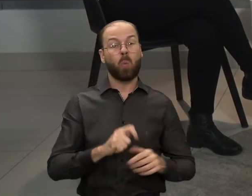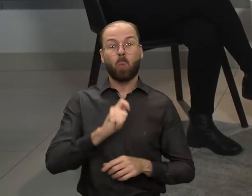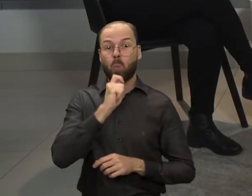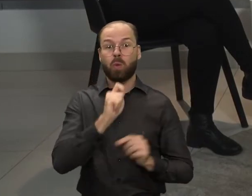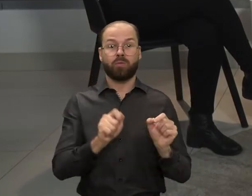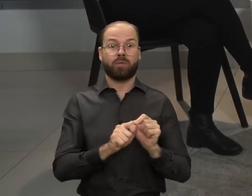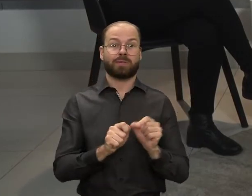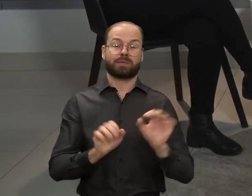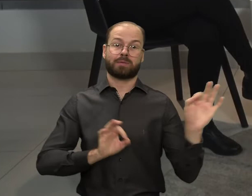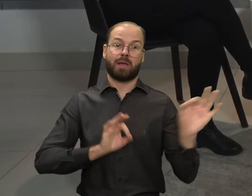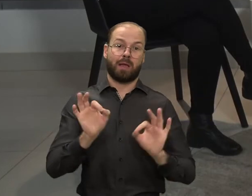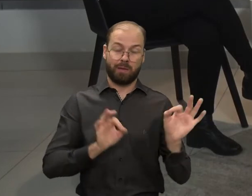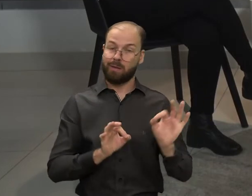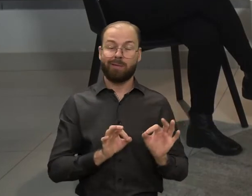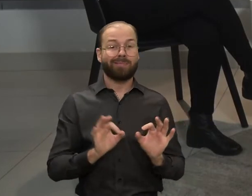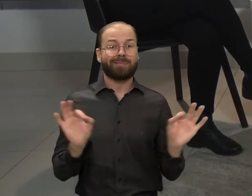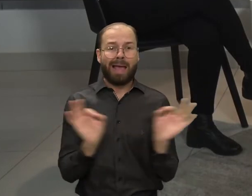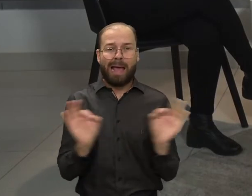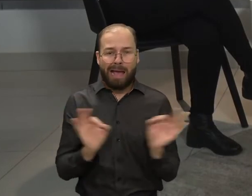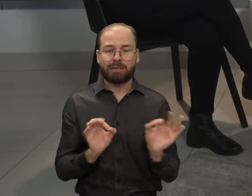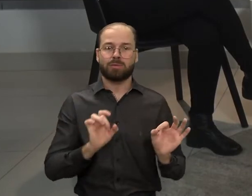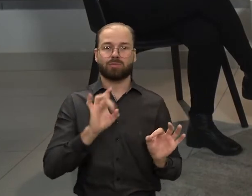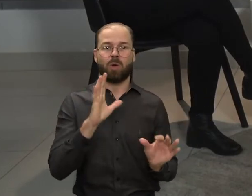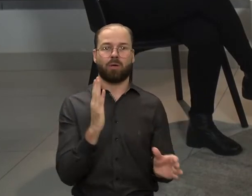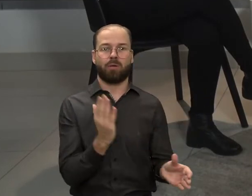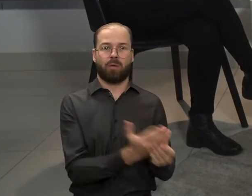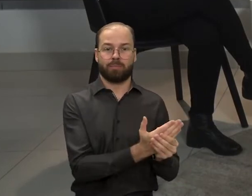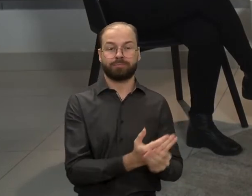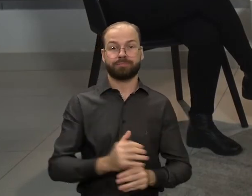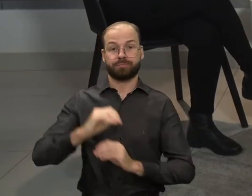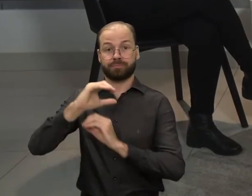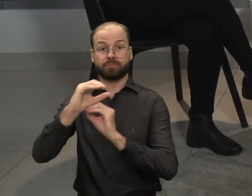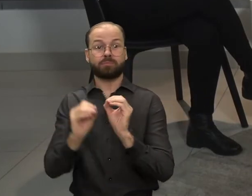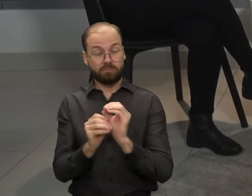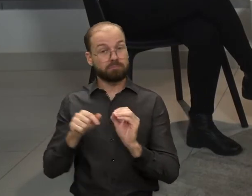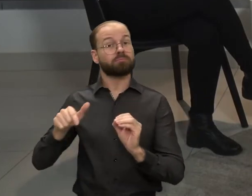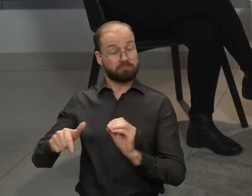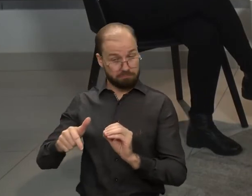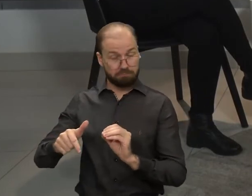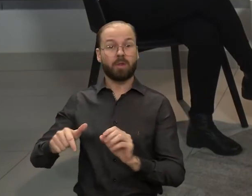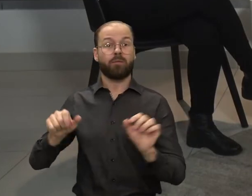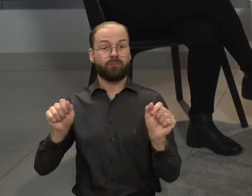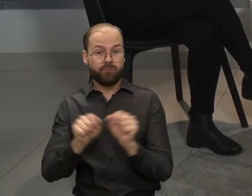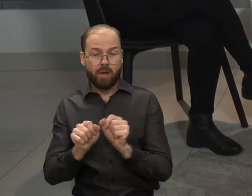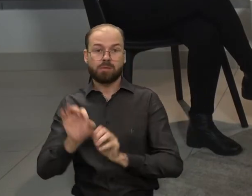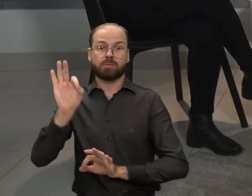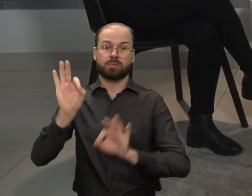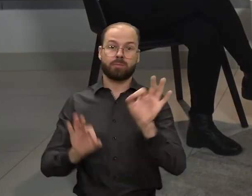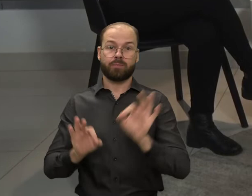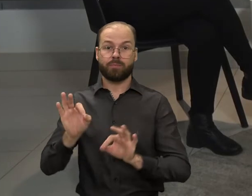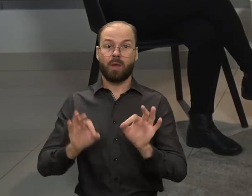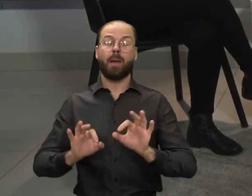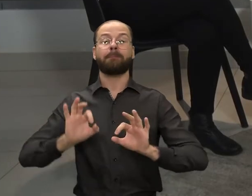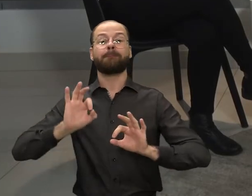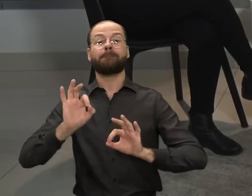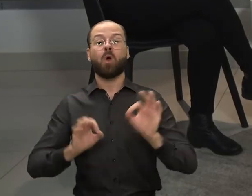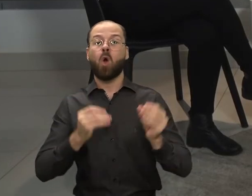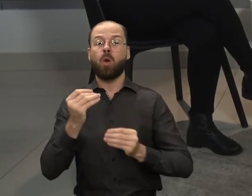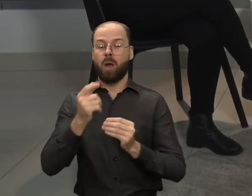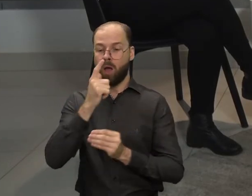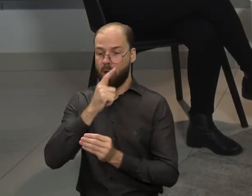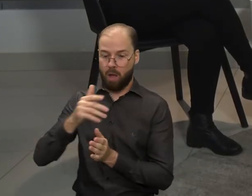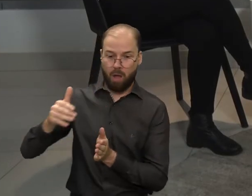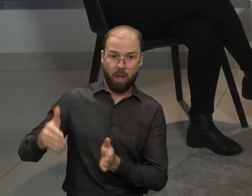estudo que ficou na gaveta. Nós fizemos agora, a UFG participou, fez o plano de bacias dos afluentes do